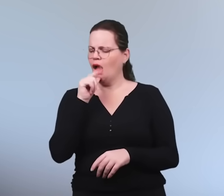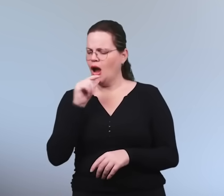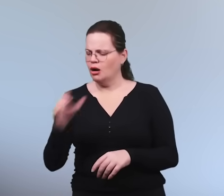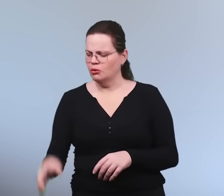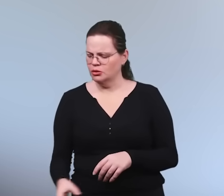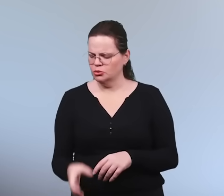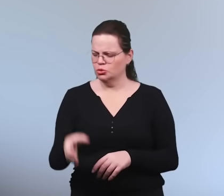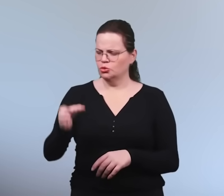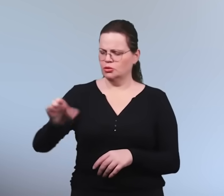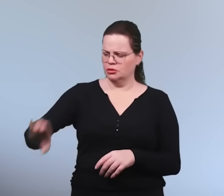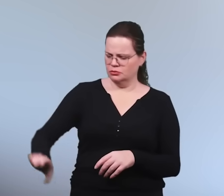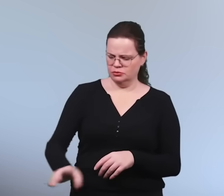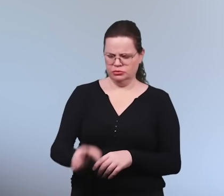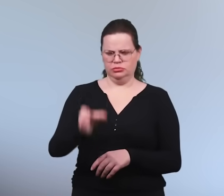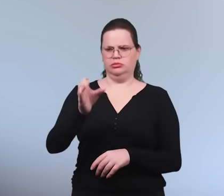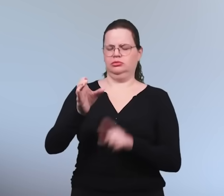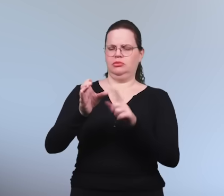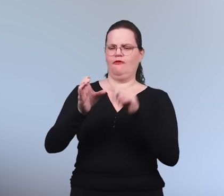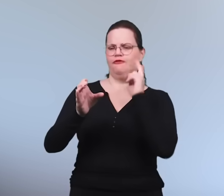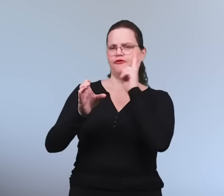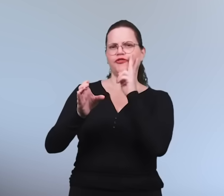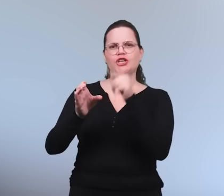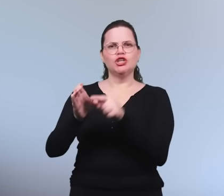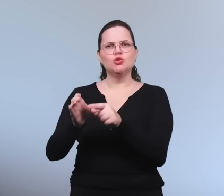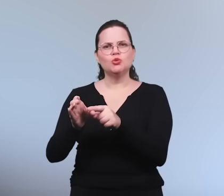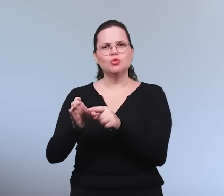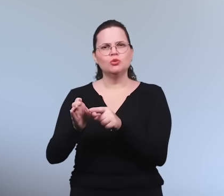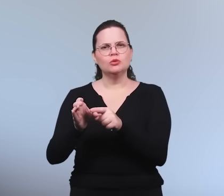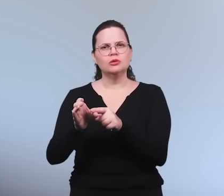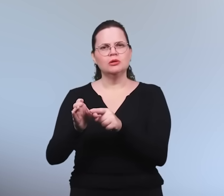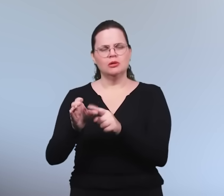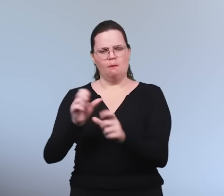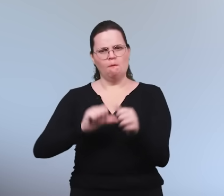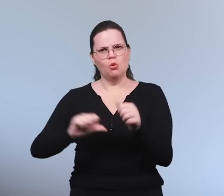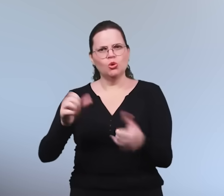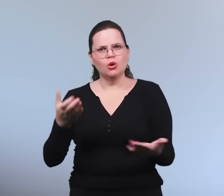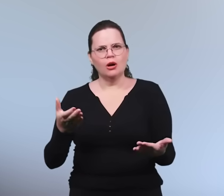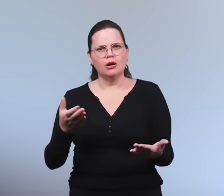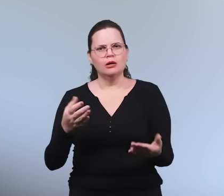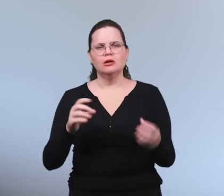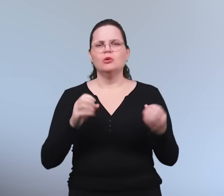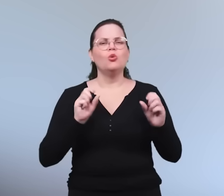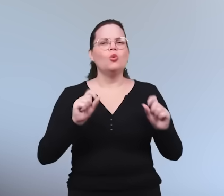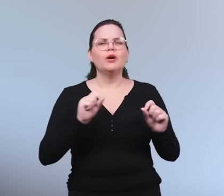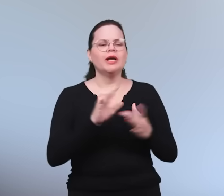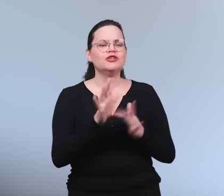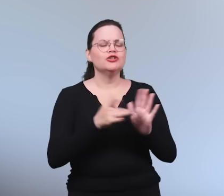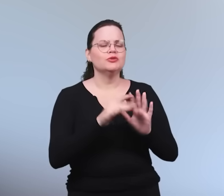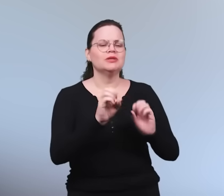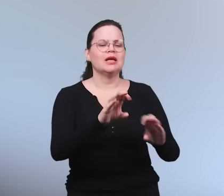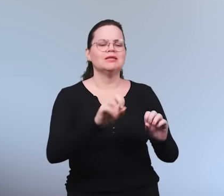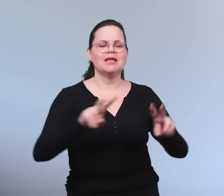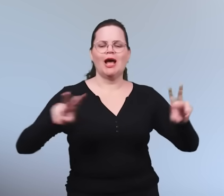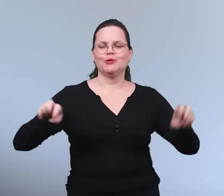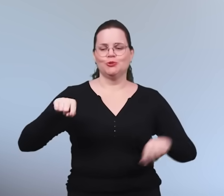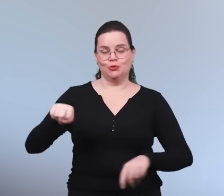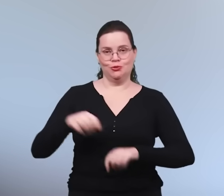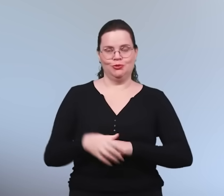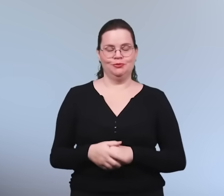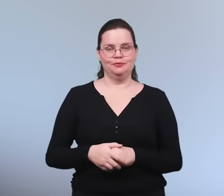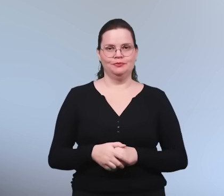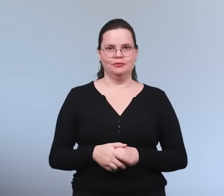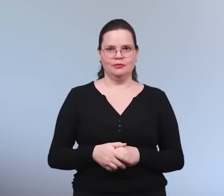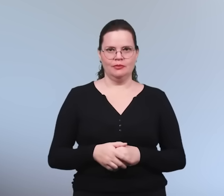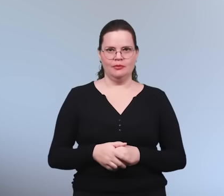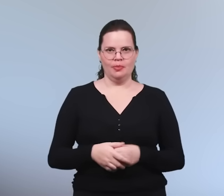vinho? Há uma outra pergunta que normalmente se faz sobre este assunto, é a seguinte: será que ele quis embriagar